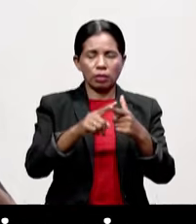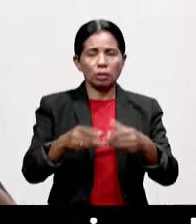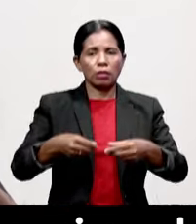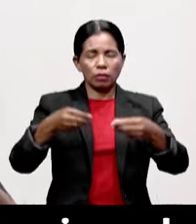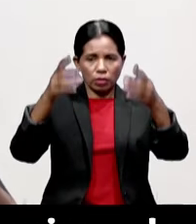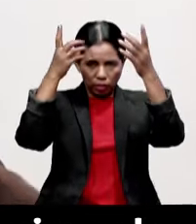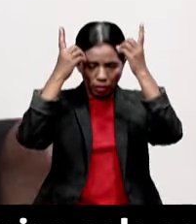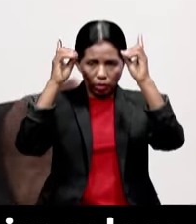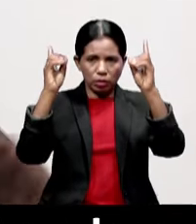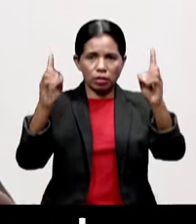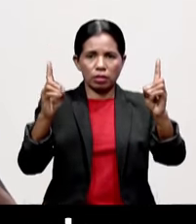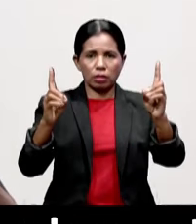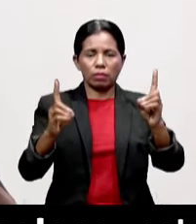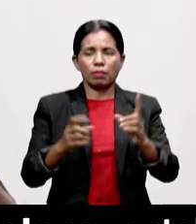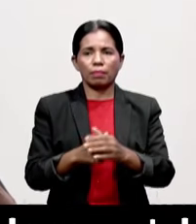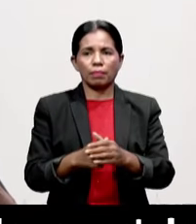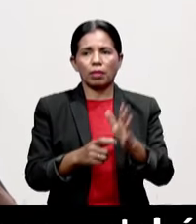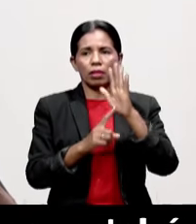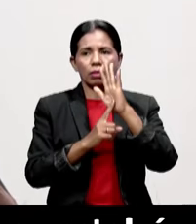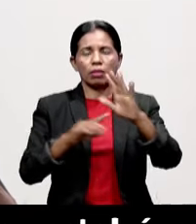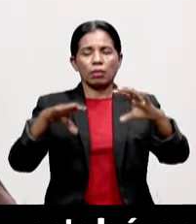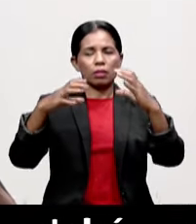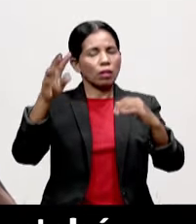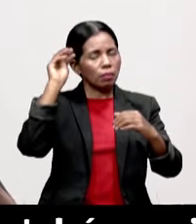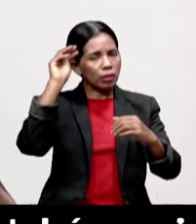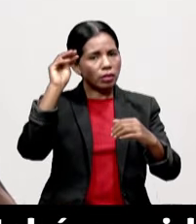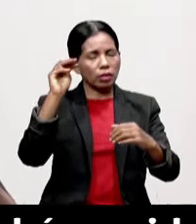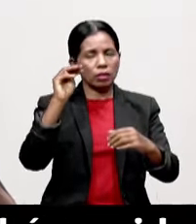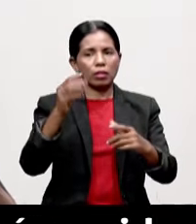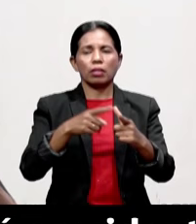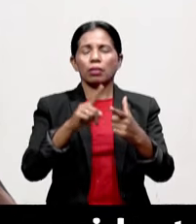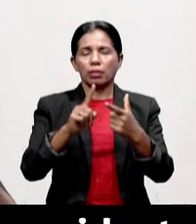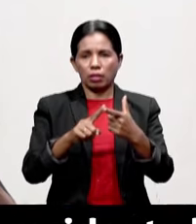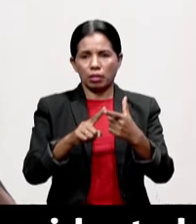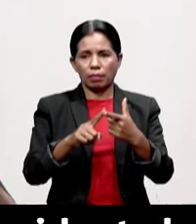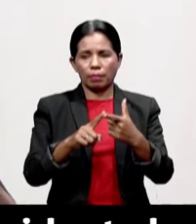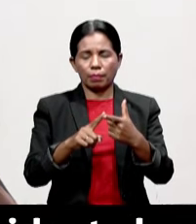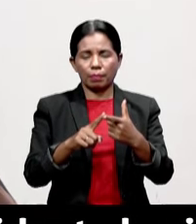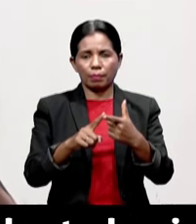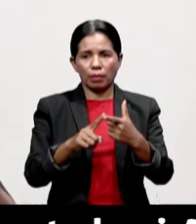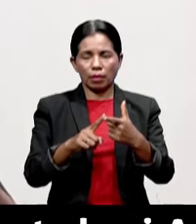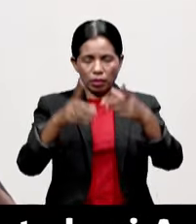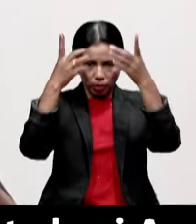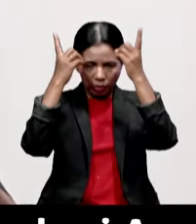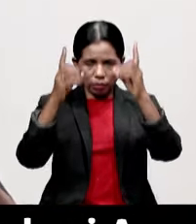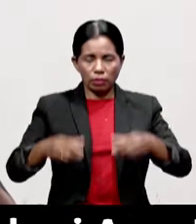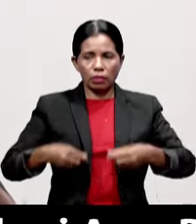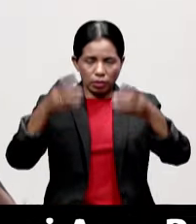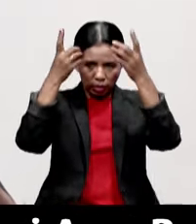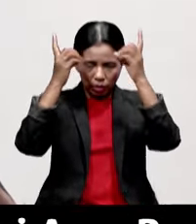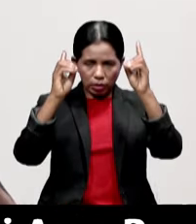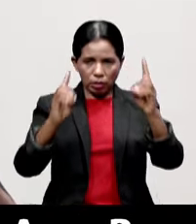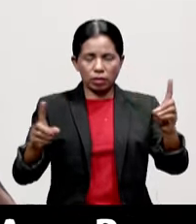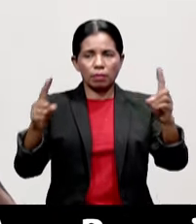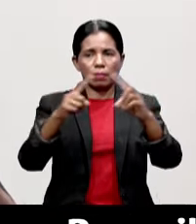decisão, se certamente informa para o Conselho de Ministros e depois se retoma a decisão de ver se rola para